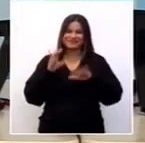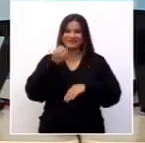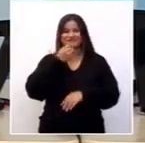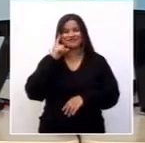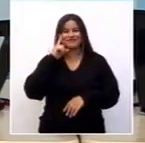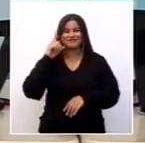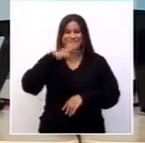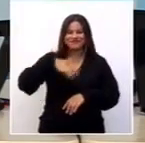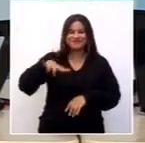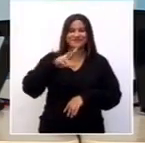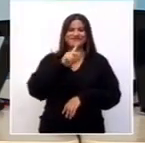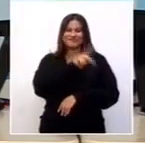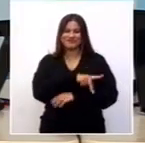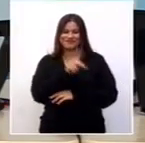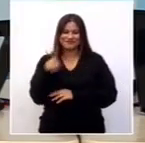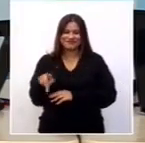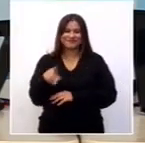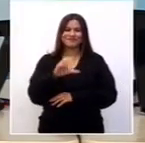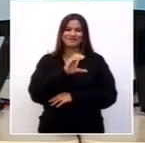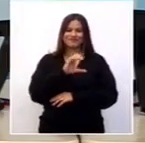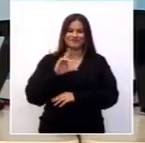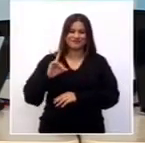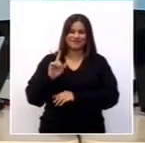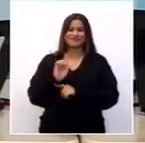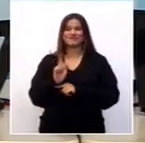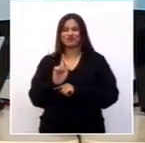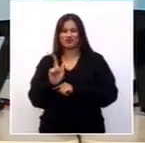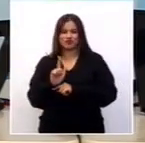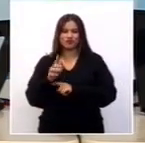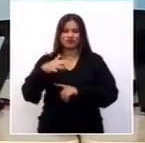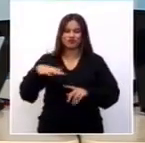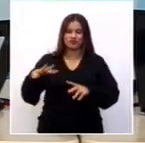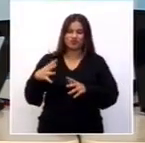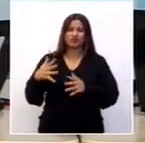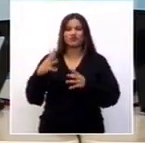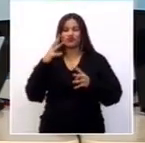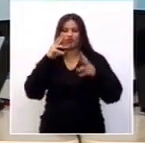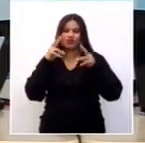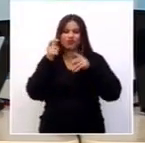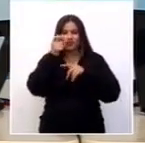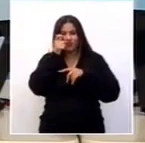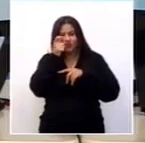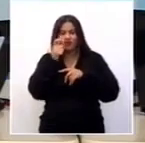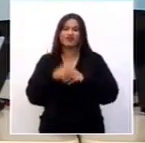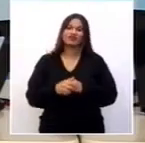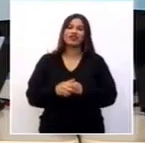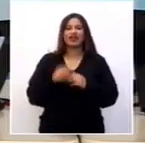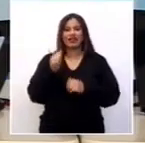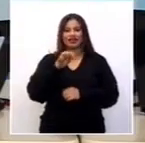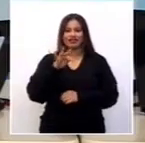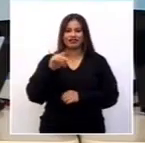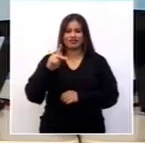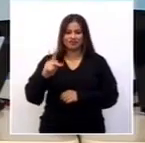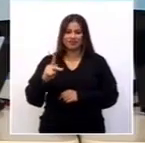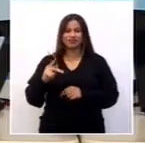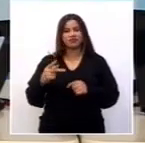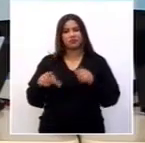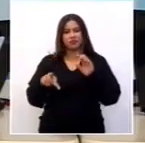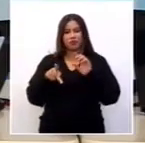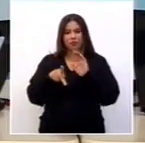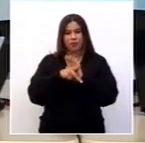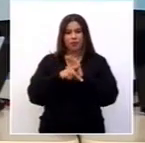bom dia a todos os professores, coordenadores, gestores que estão nos acompanhando hoje em mais um ATPC da área de